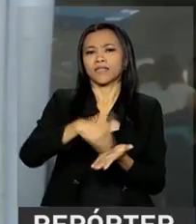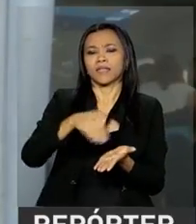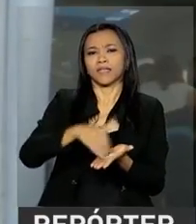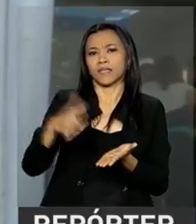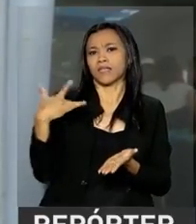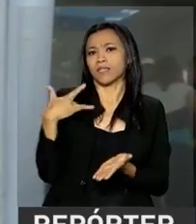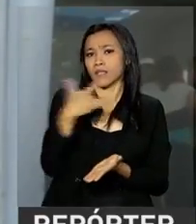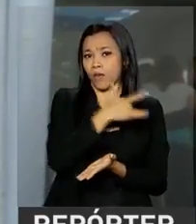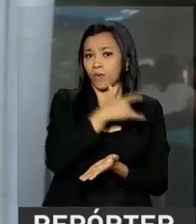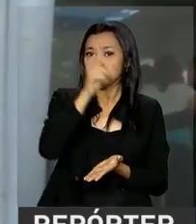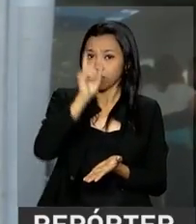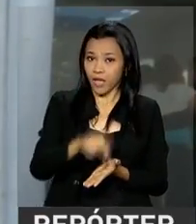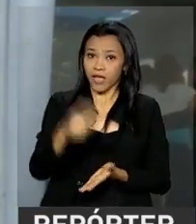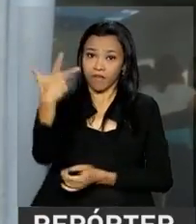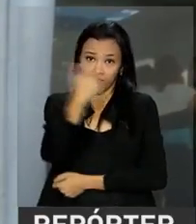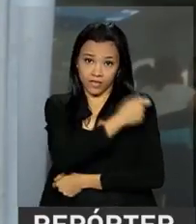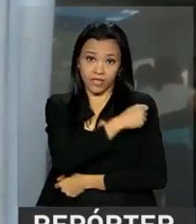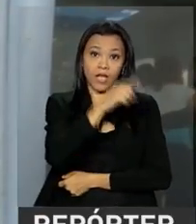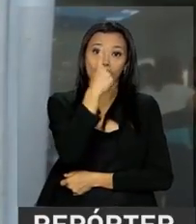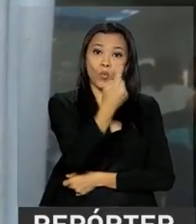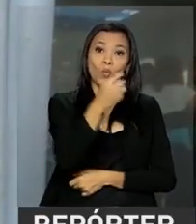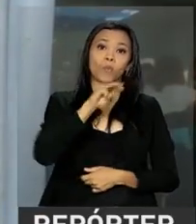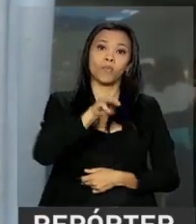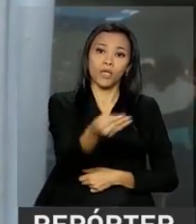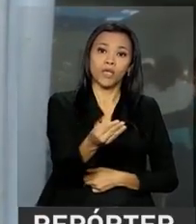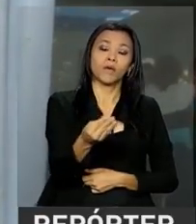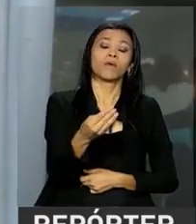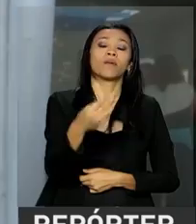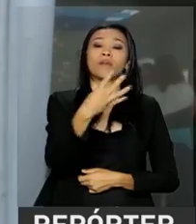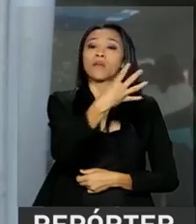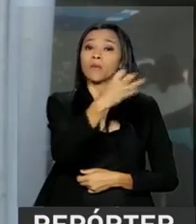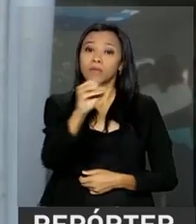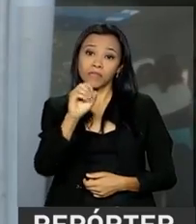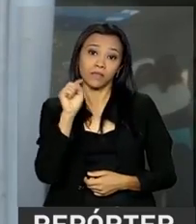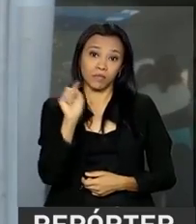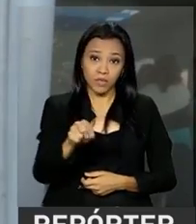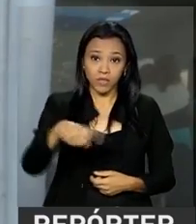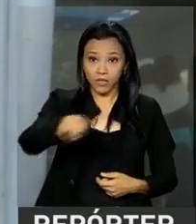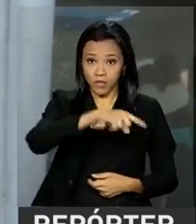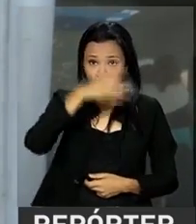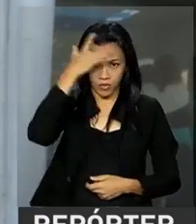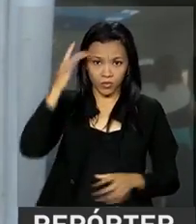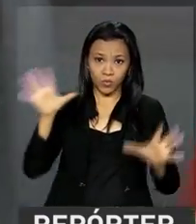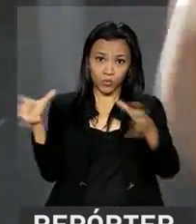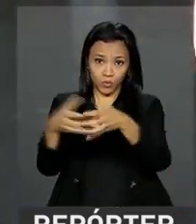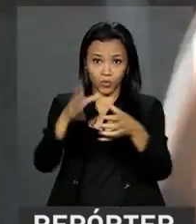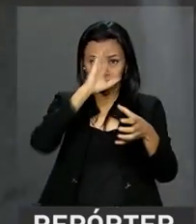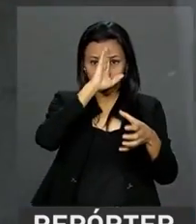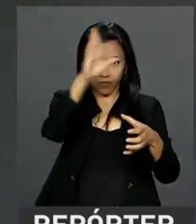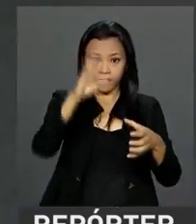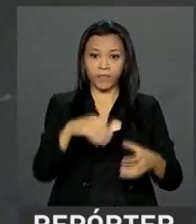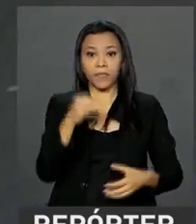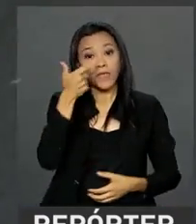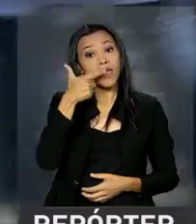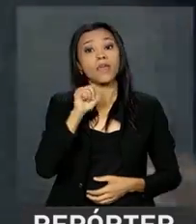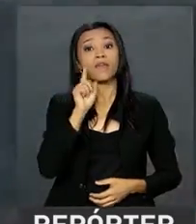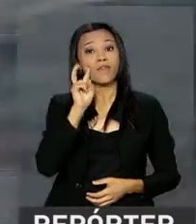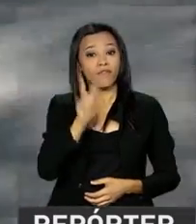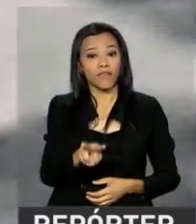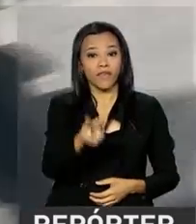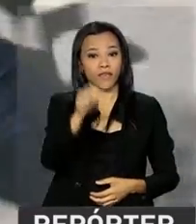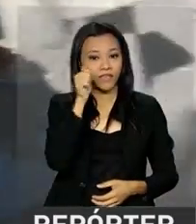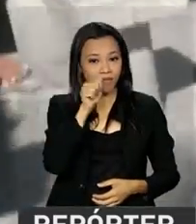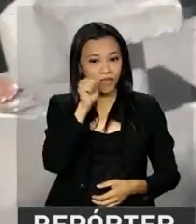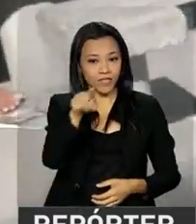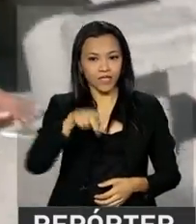Saúde é ar cerca de 1 mil 400.000 pessoas dos grupos prioritários Quem olha a pequena Helena toda